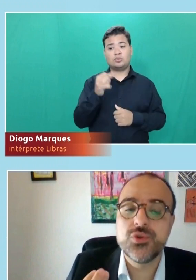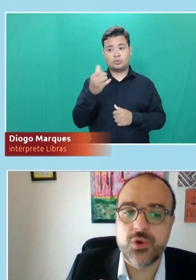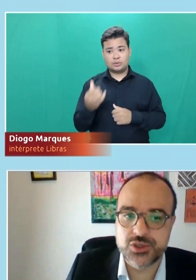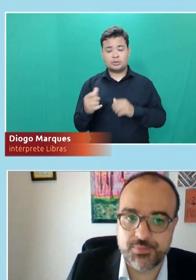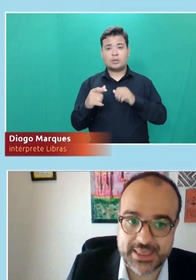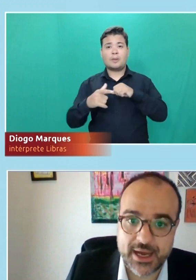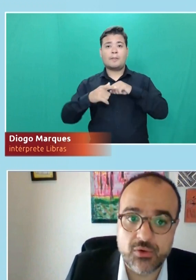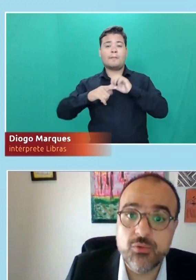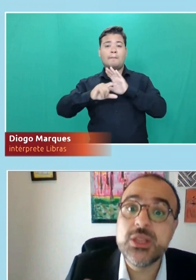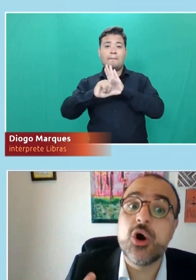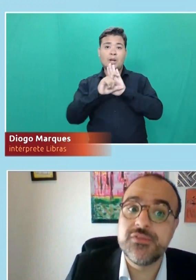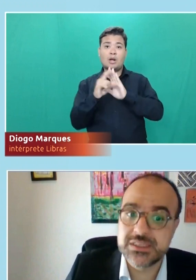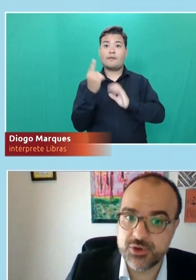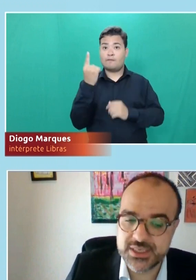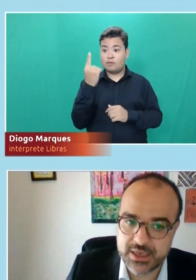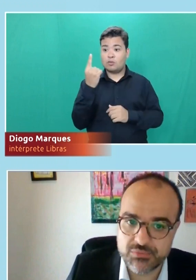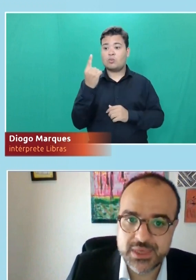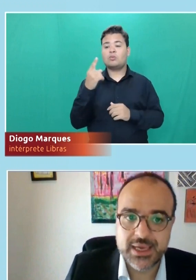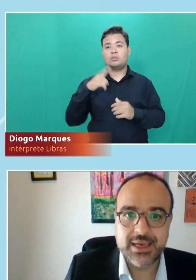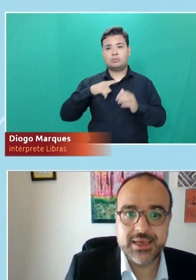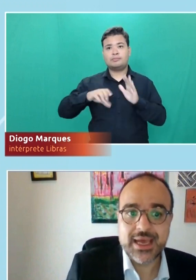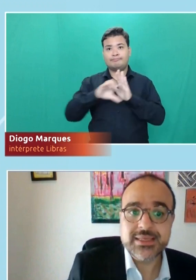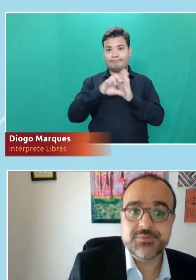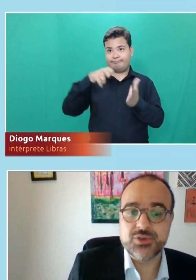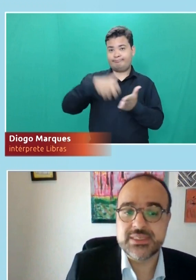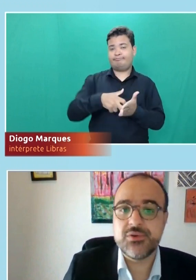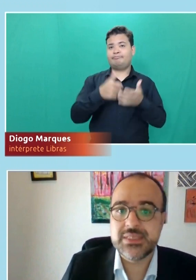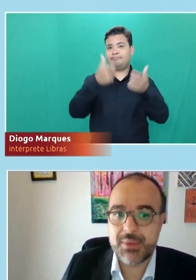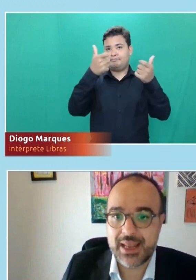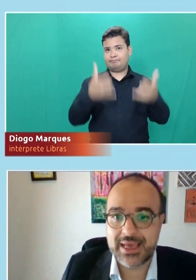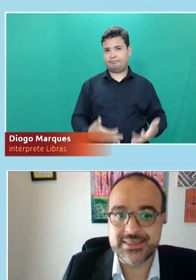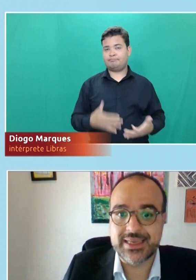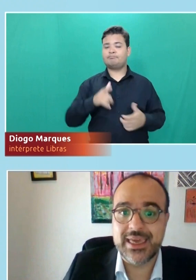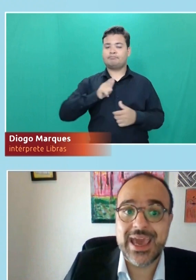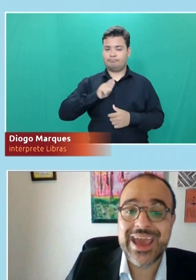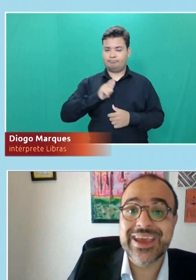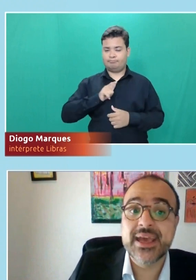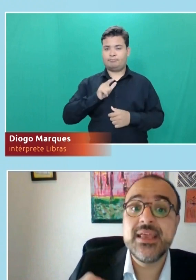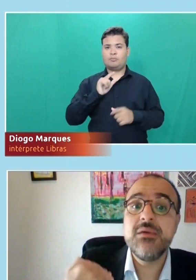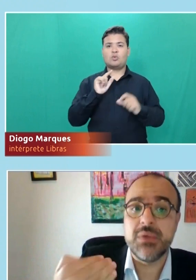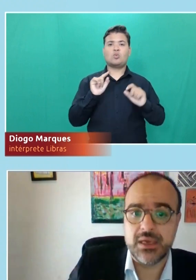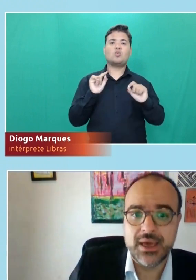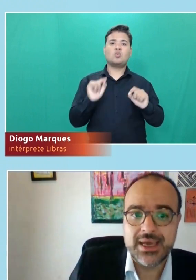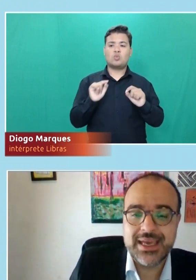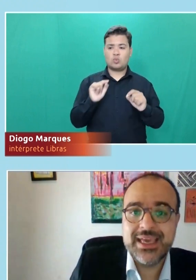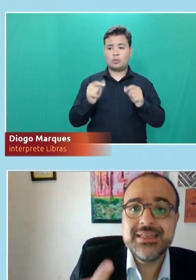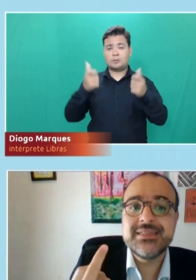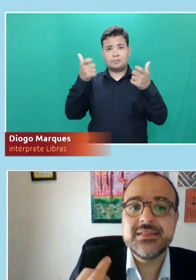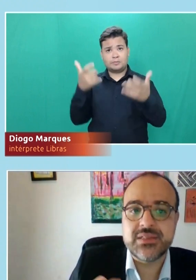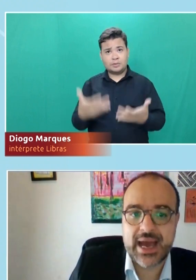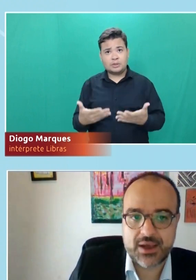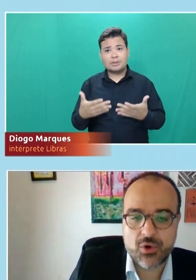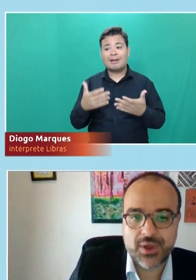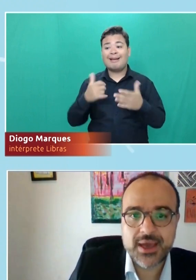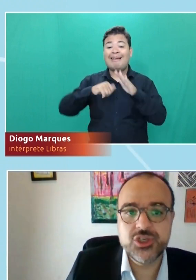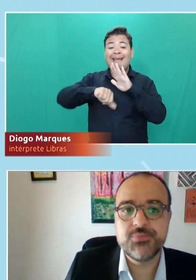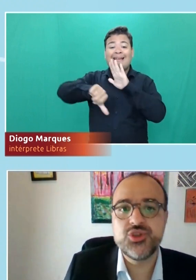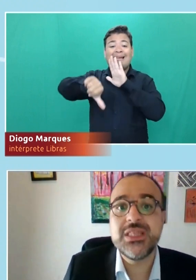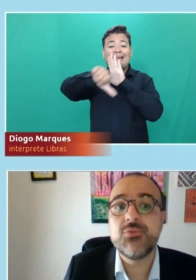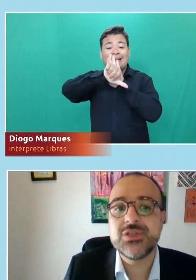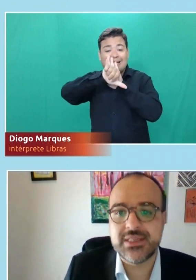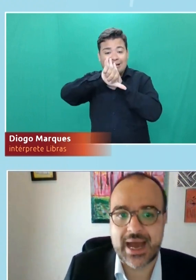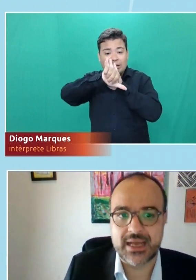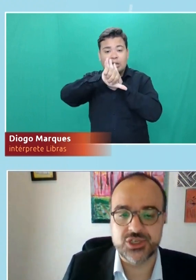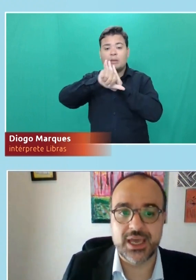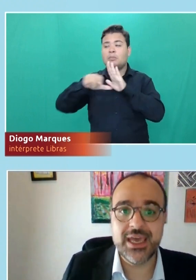parágrafo único do Código Penal, uma nova disposição. Essa disposição estabelece que é crime incitar qualquer